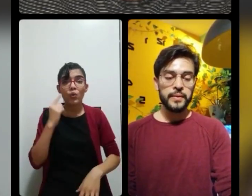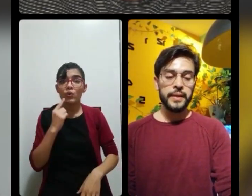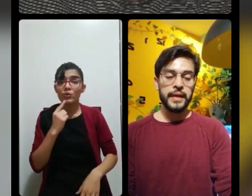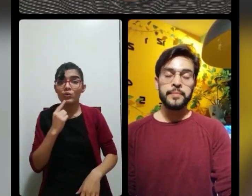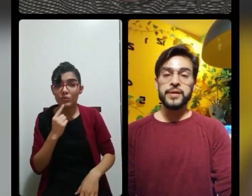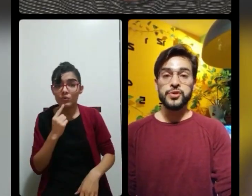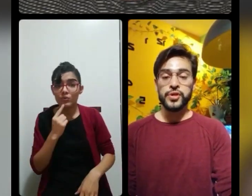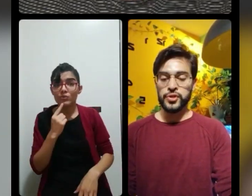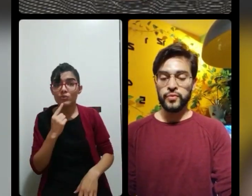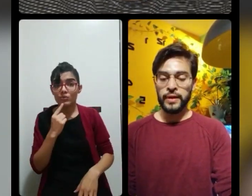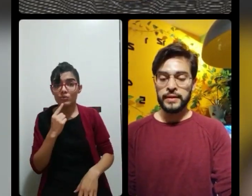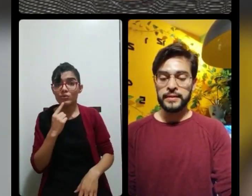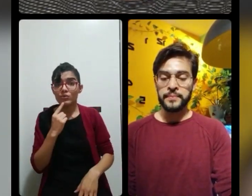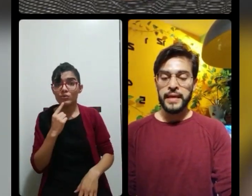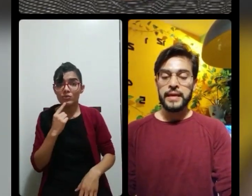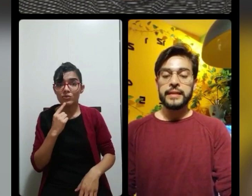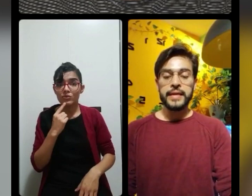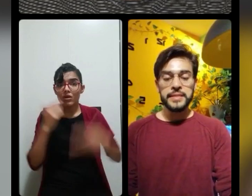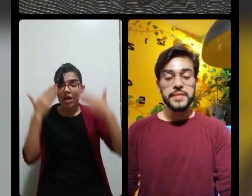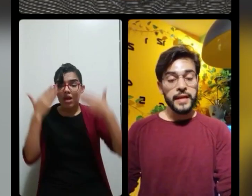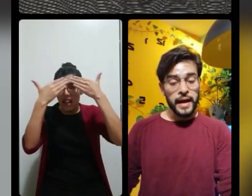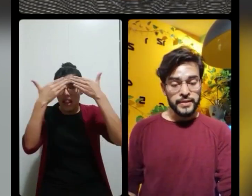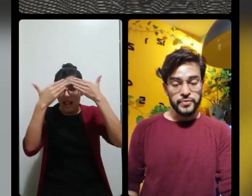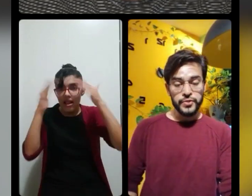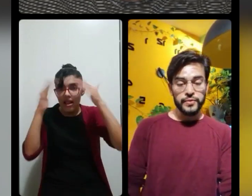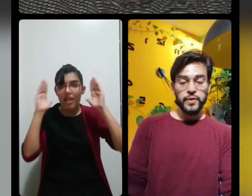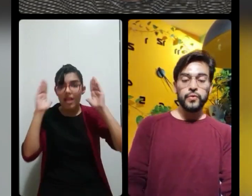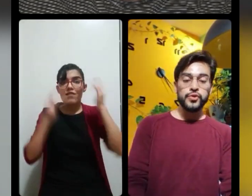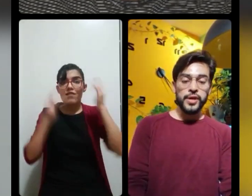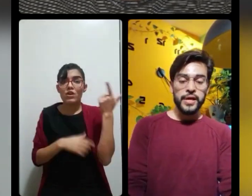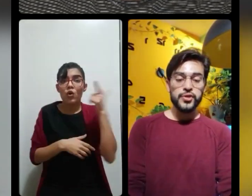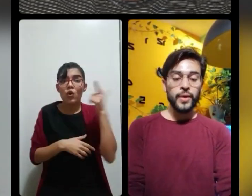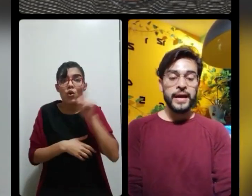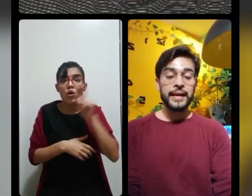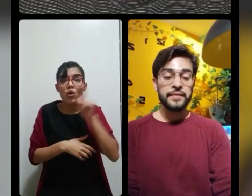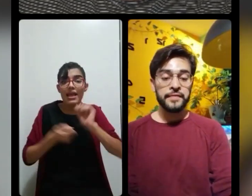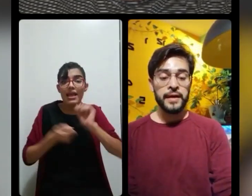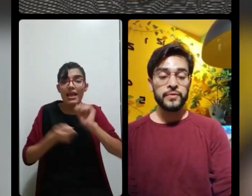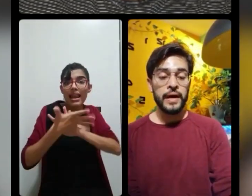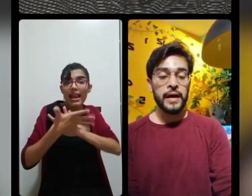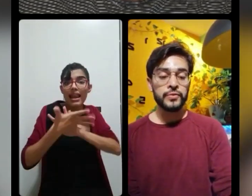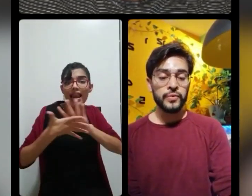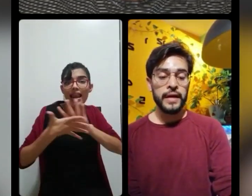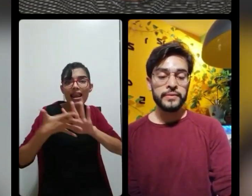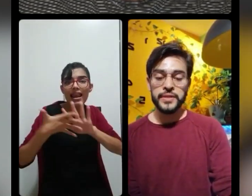pensamento pela imagem gesticulada. Nesses casos, o gesto é